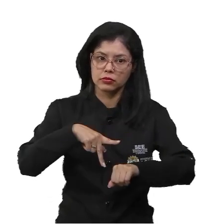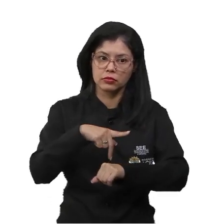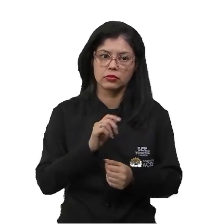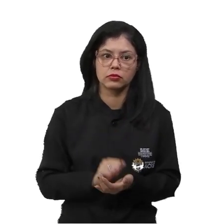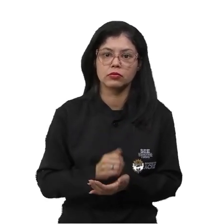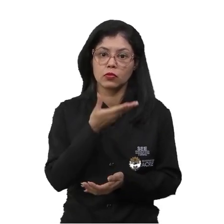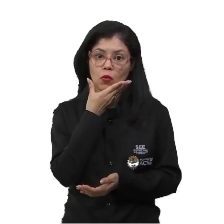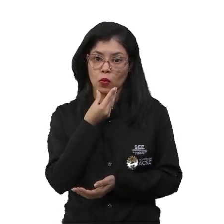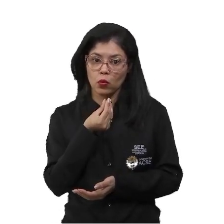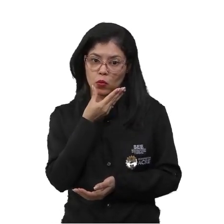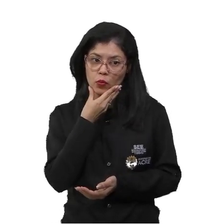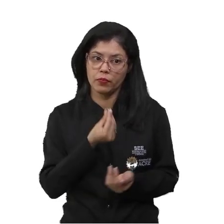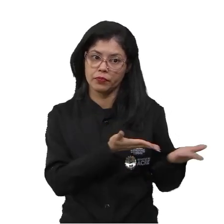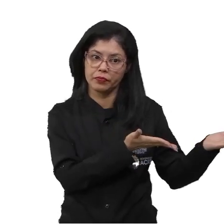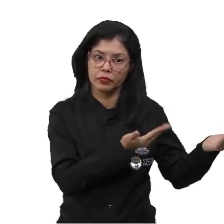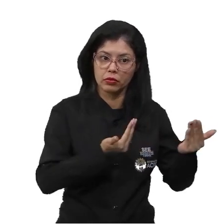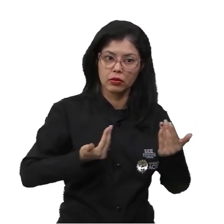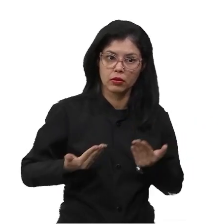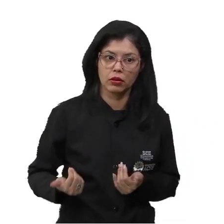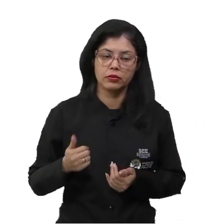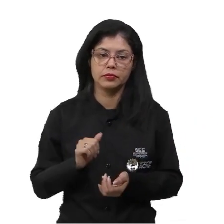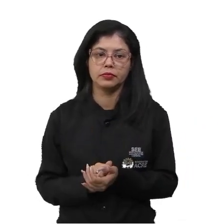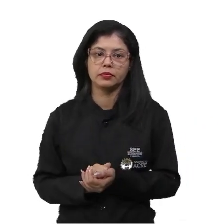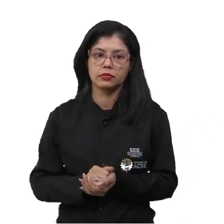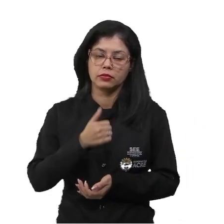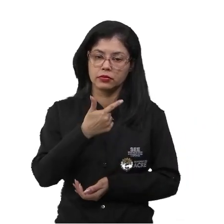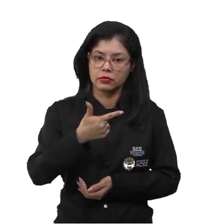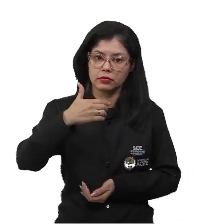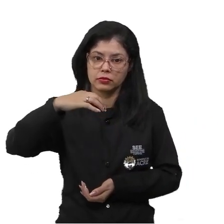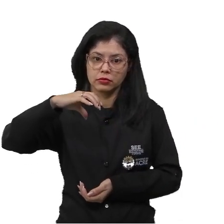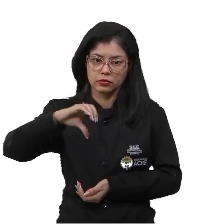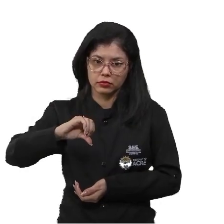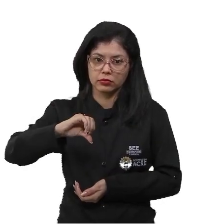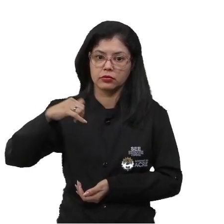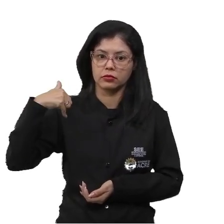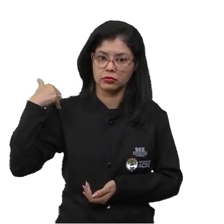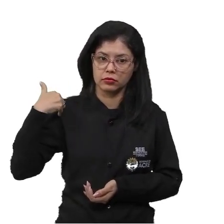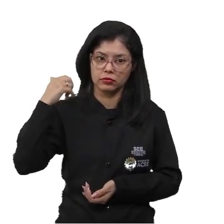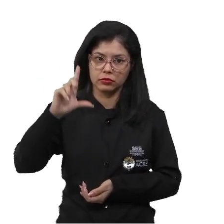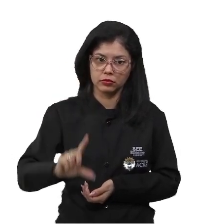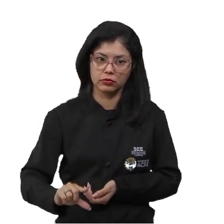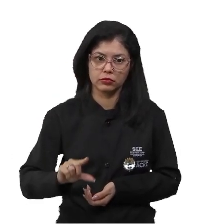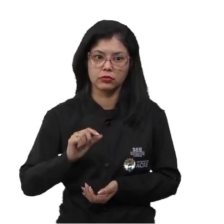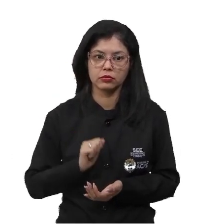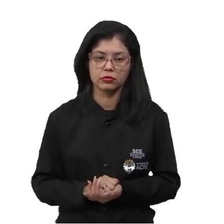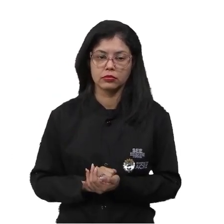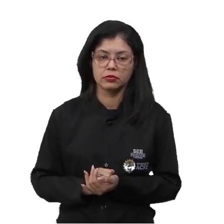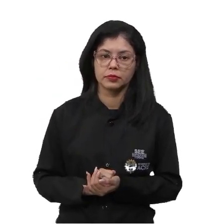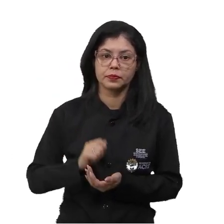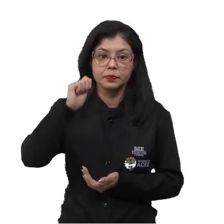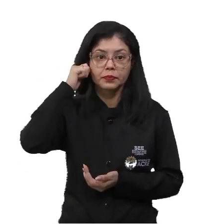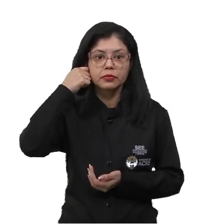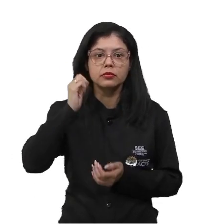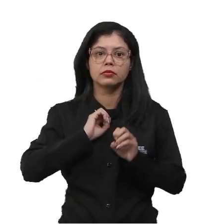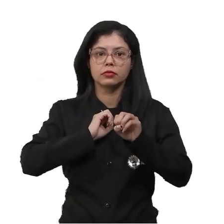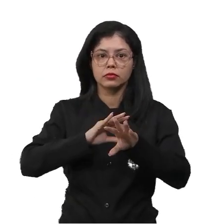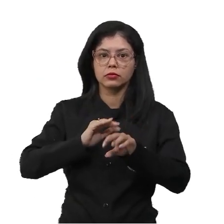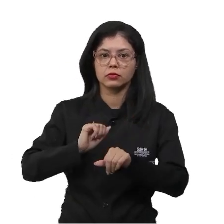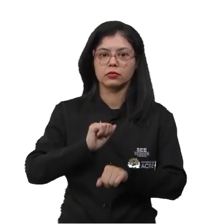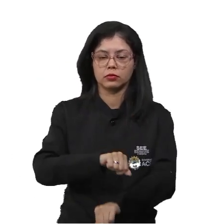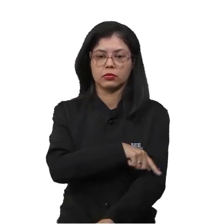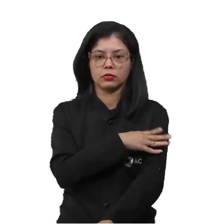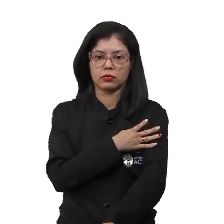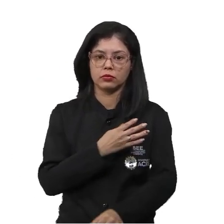do país. Homens jovens, abaixo de 29 anos, negros, com